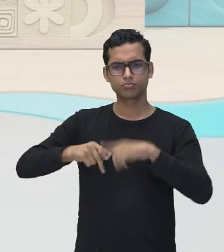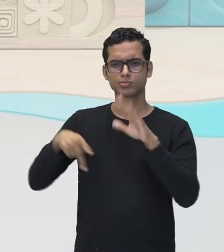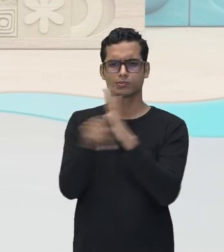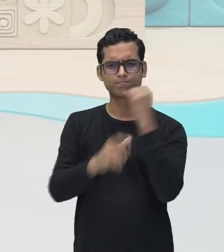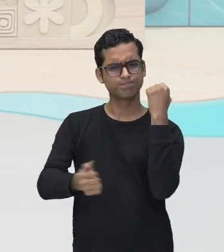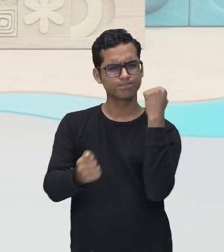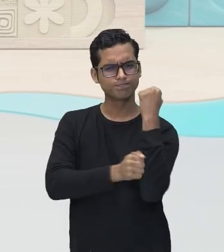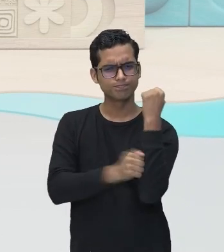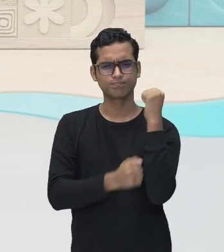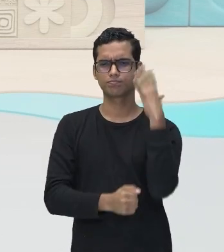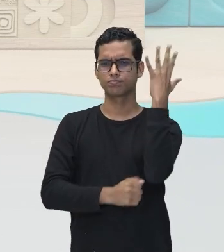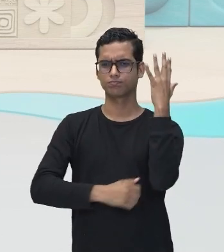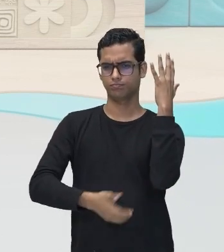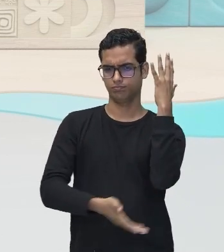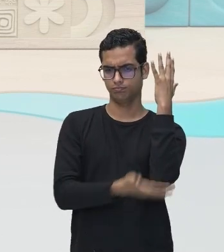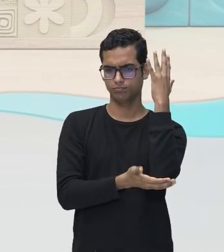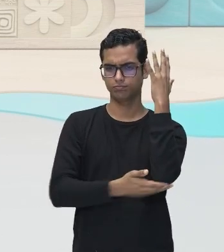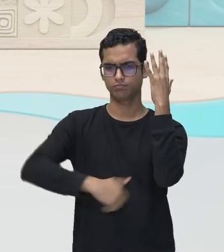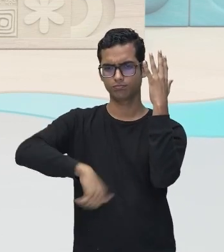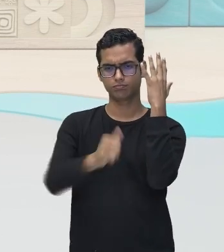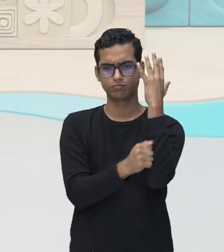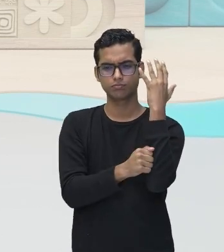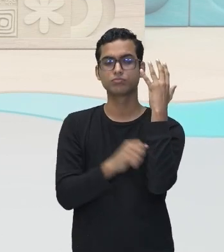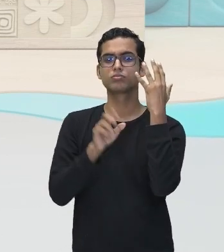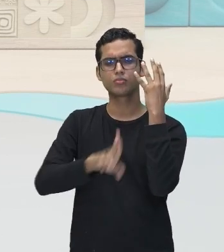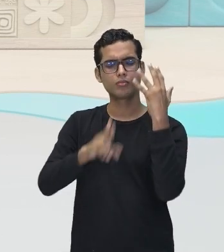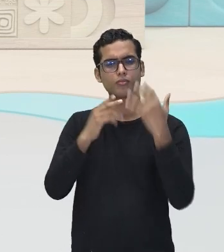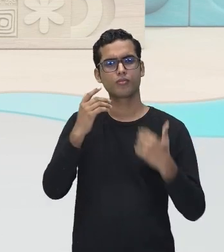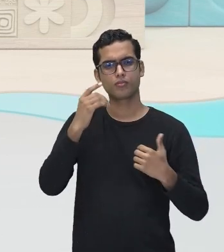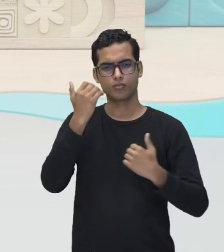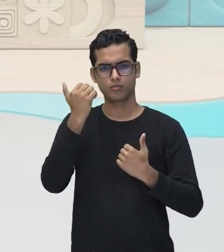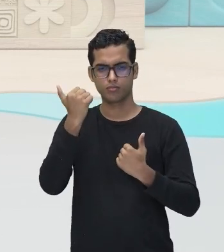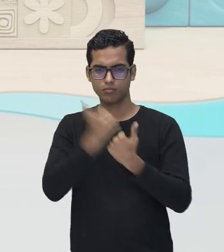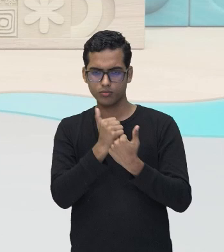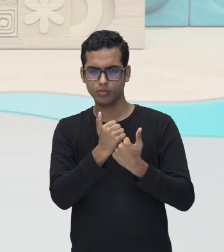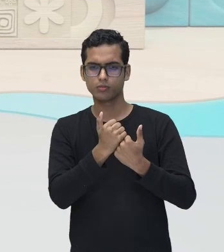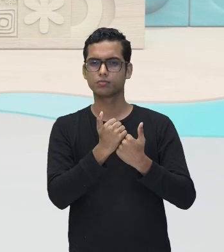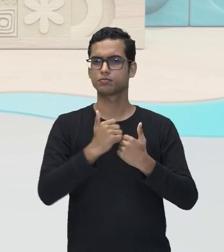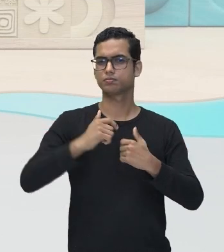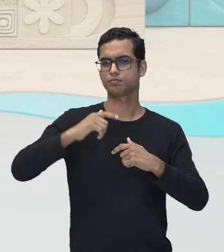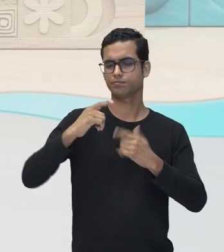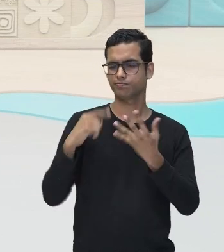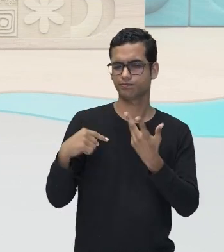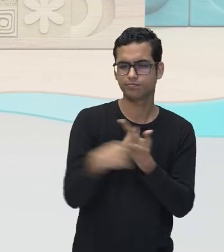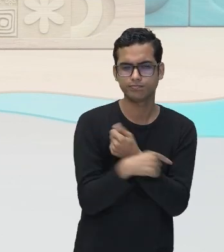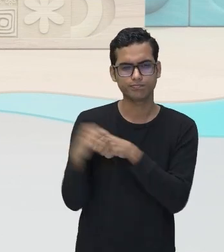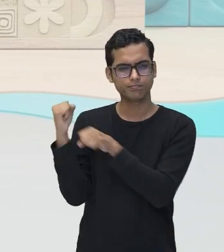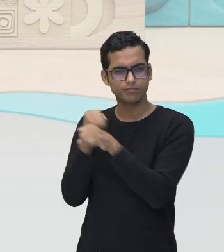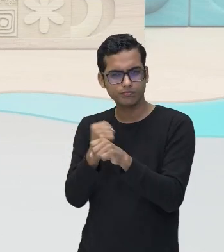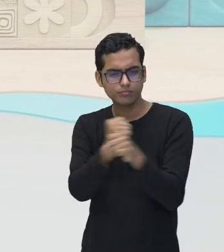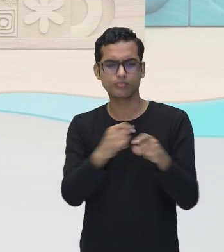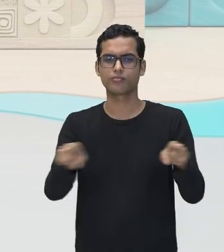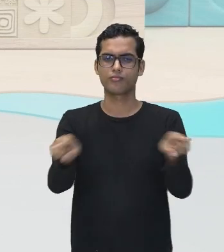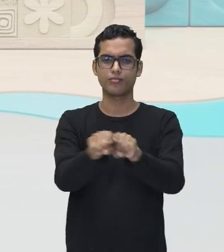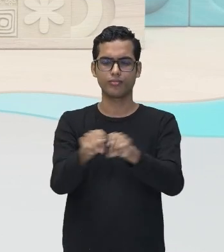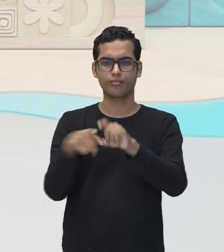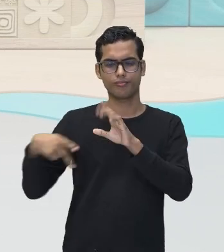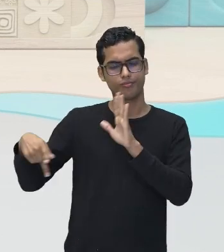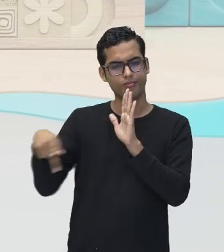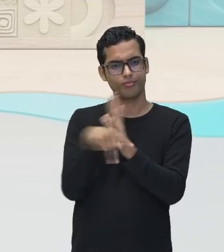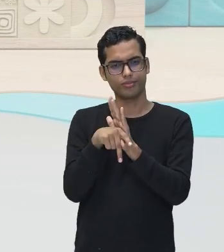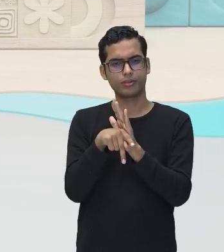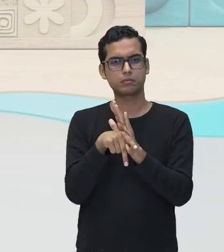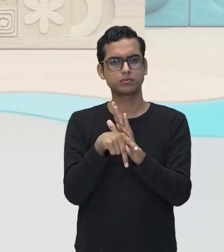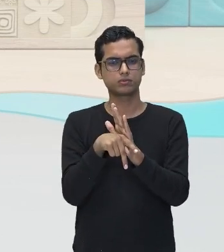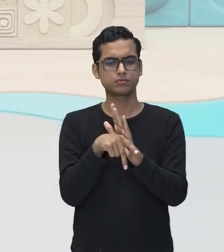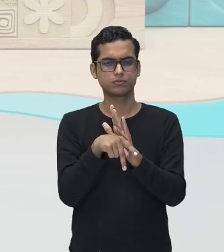suporte de pintura há vários anos, há vários séculos, ou seja, além de sua própria estabilidade,